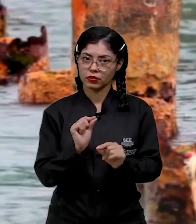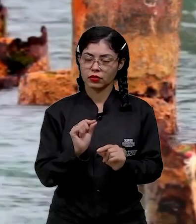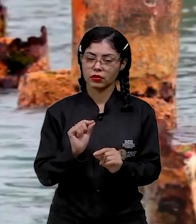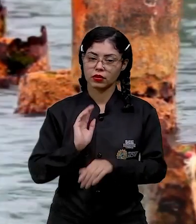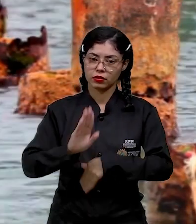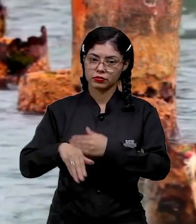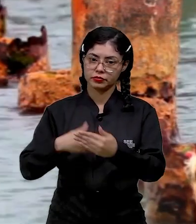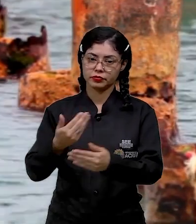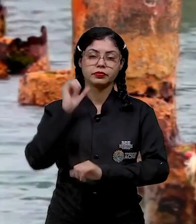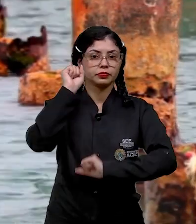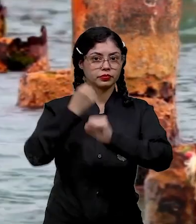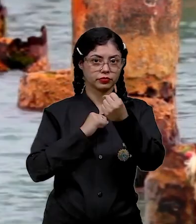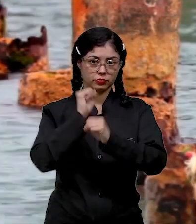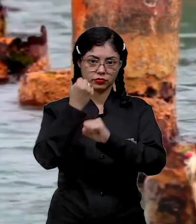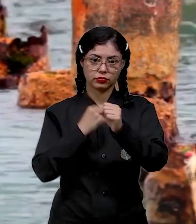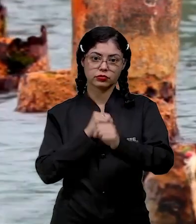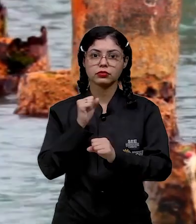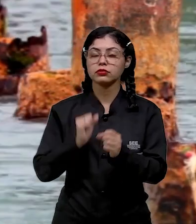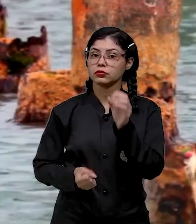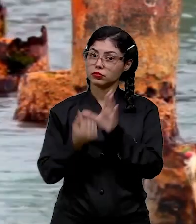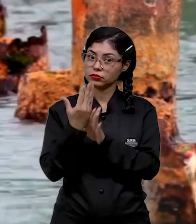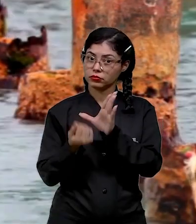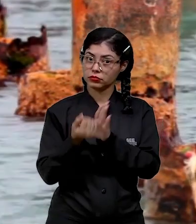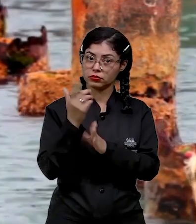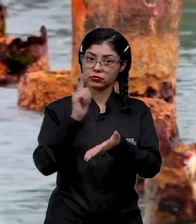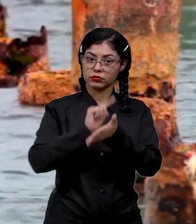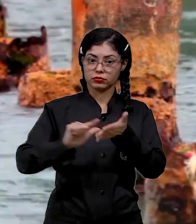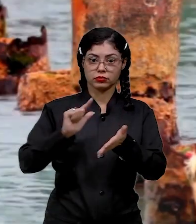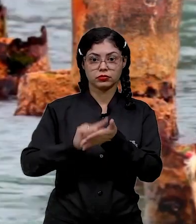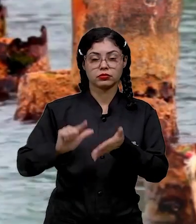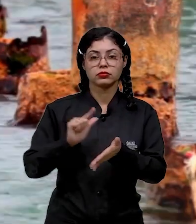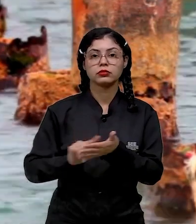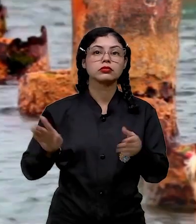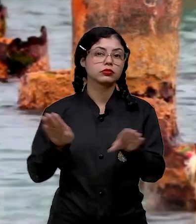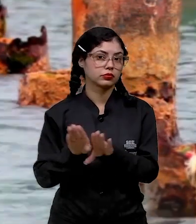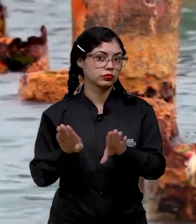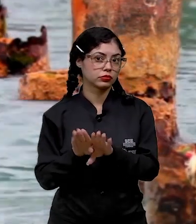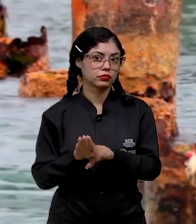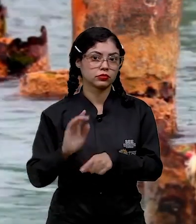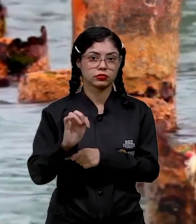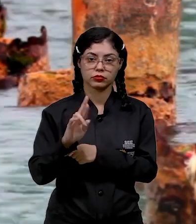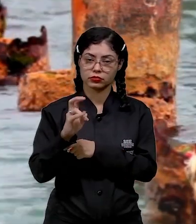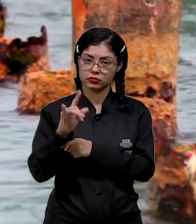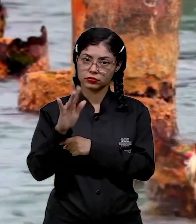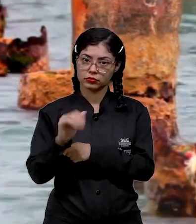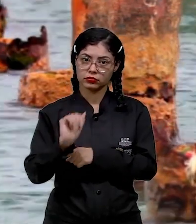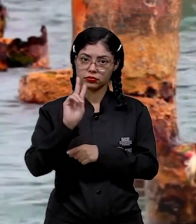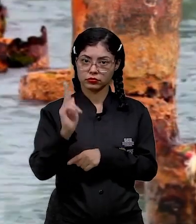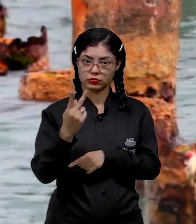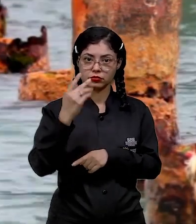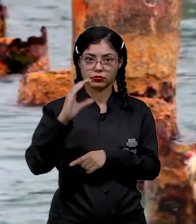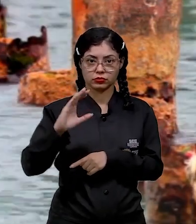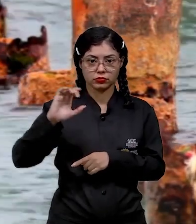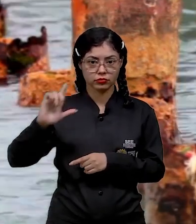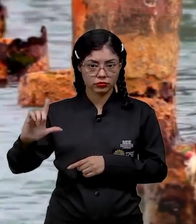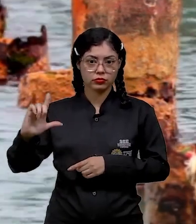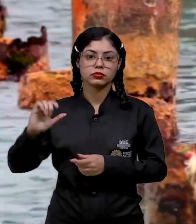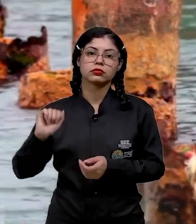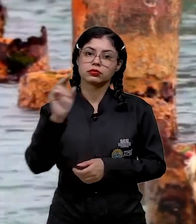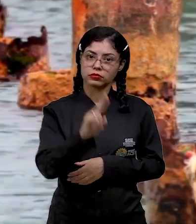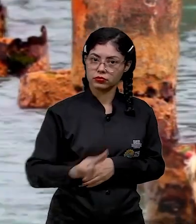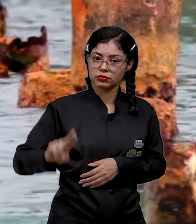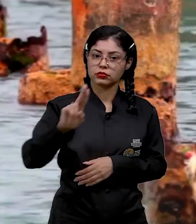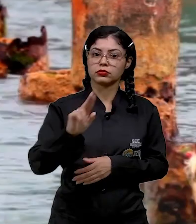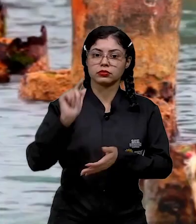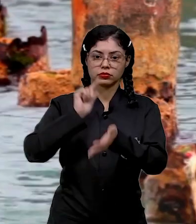processos industriais, em produtos ali de limpeza, né? Então a gente tem o ácido muriático, né, que é o HCl, que é usado ali para fazer aquela